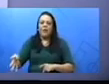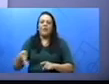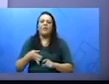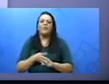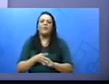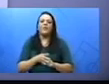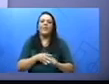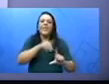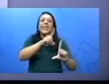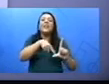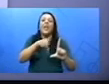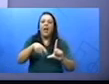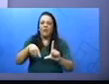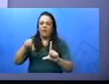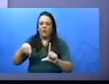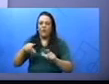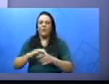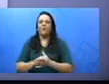tabelas e gráficos.